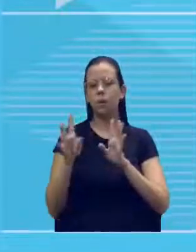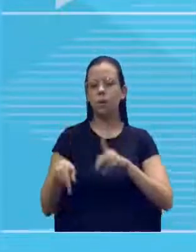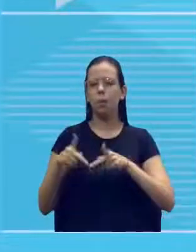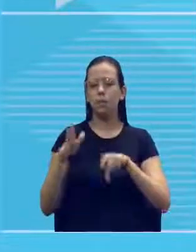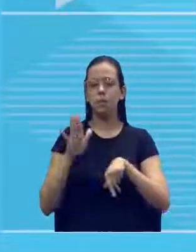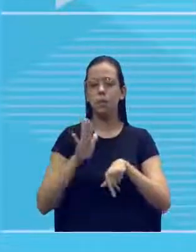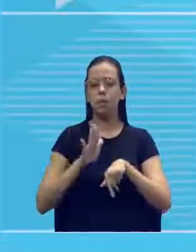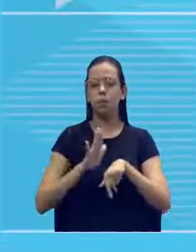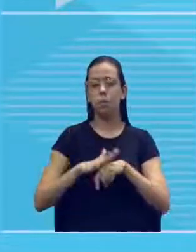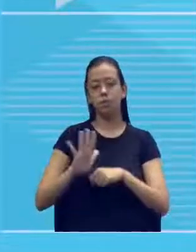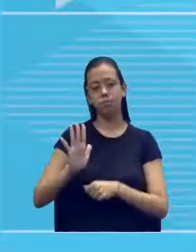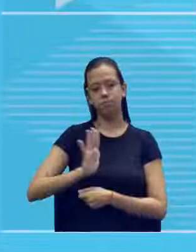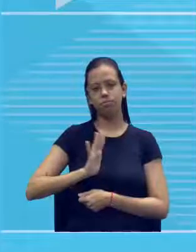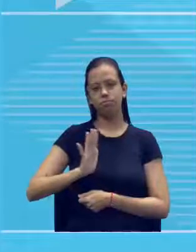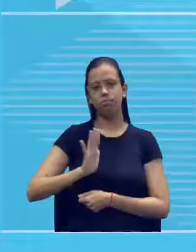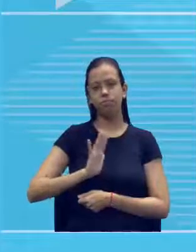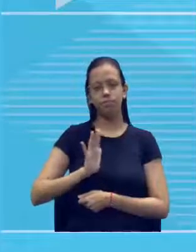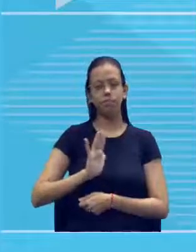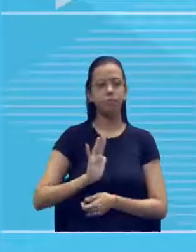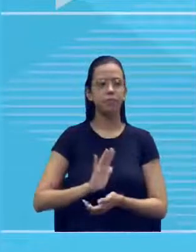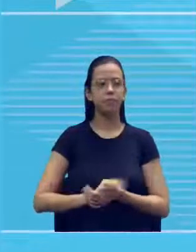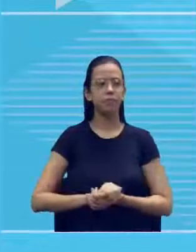né, à nobreza.